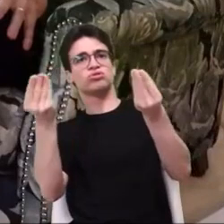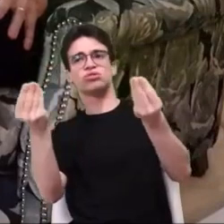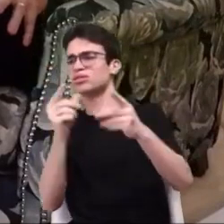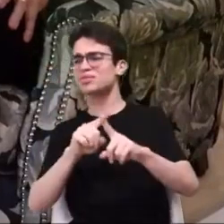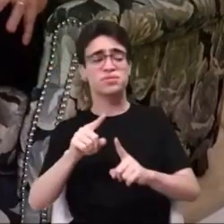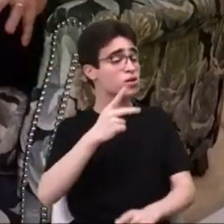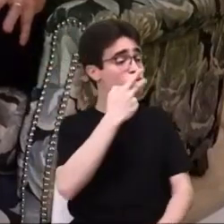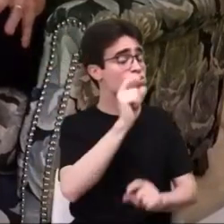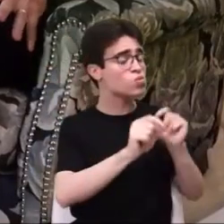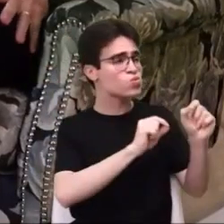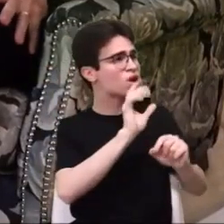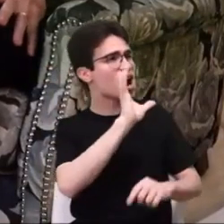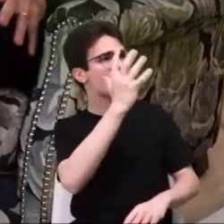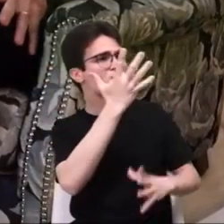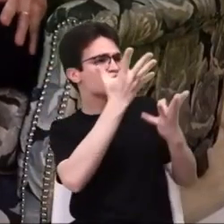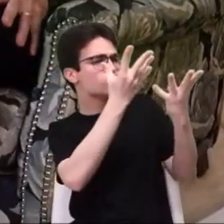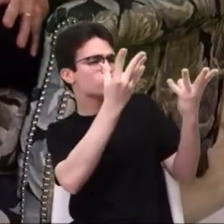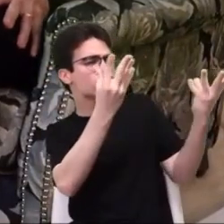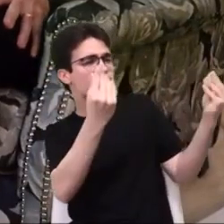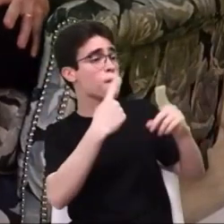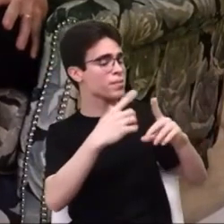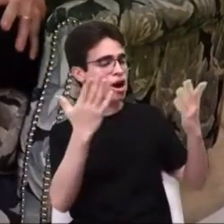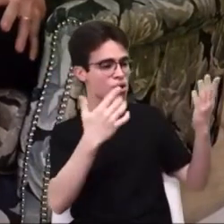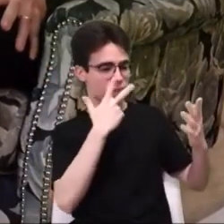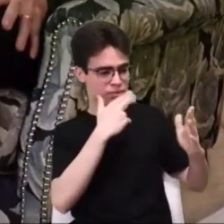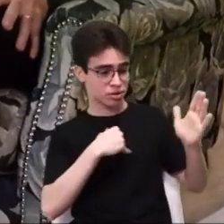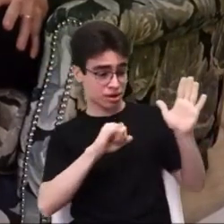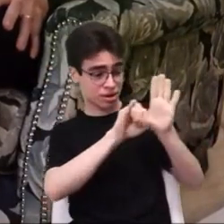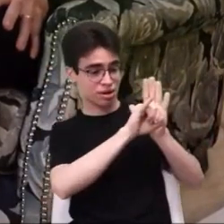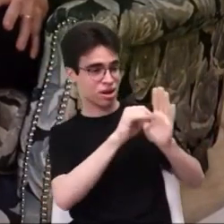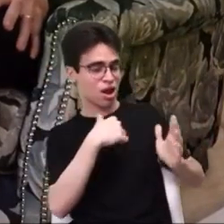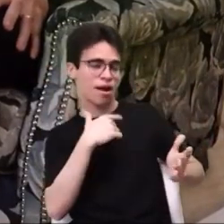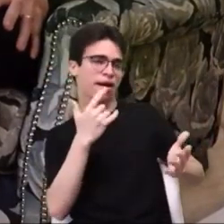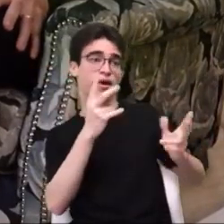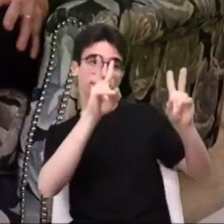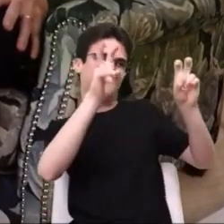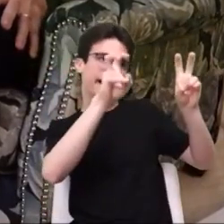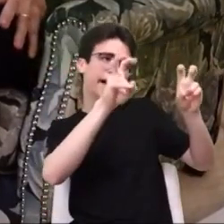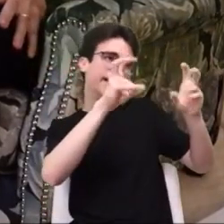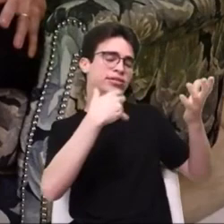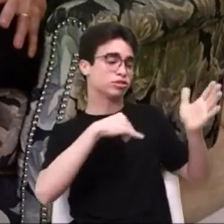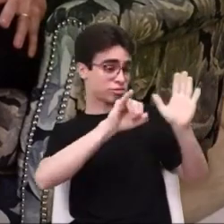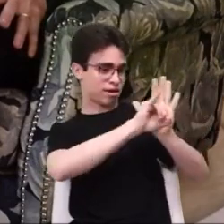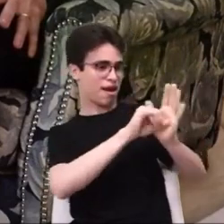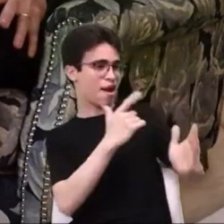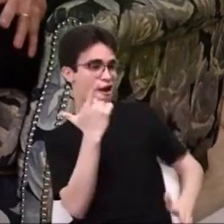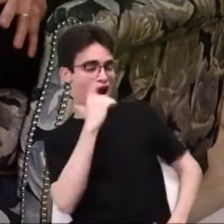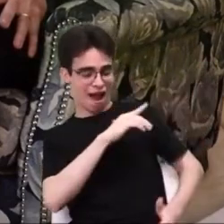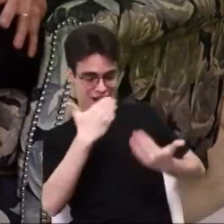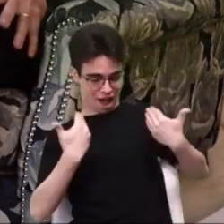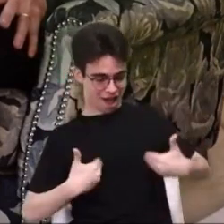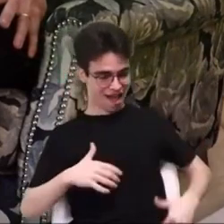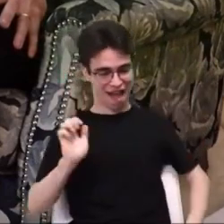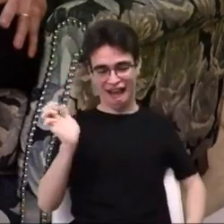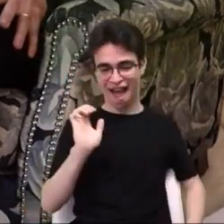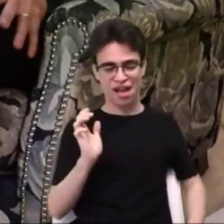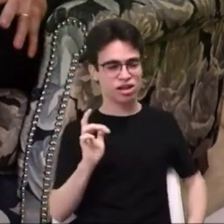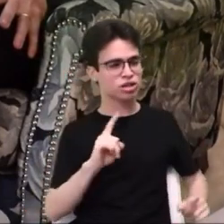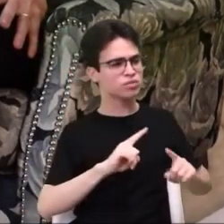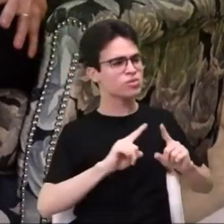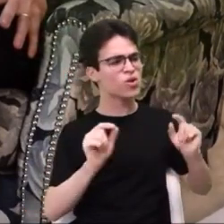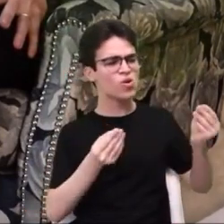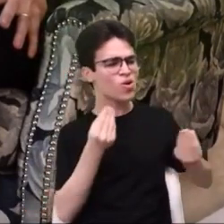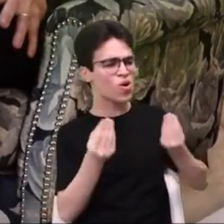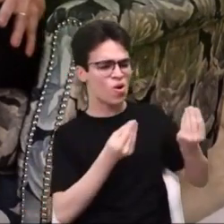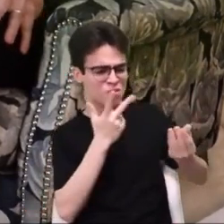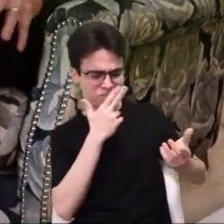fez perder a cor? Porque se você agora achei identidade, né, entre aspas, né? Eu me descobri, então o que começou